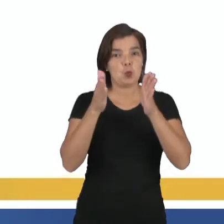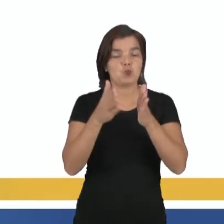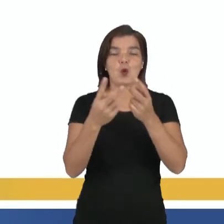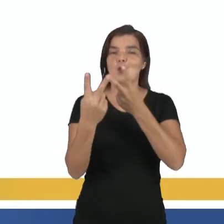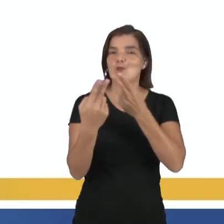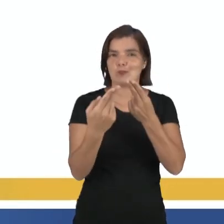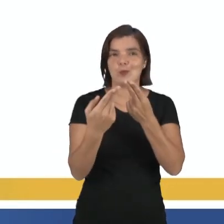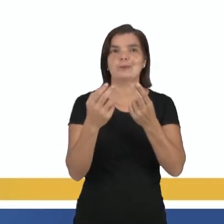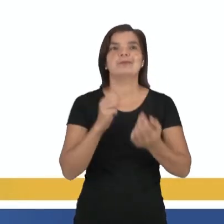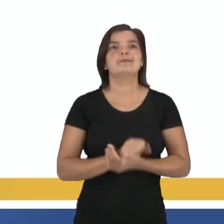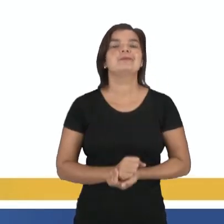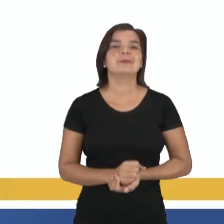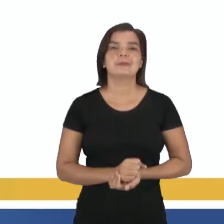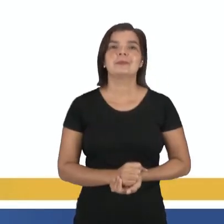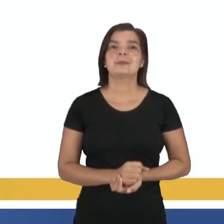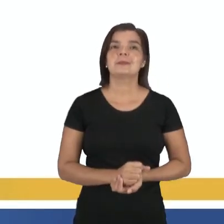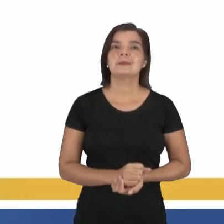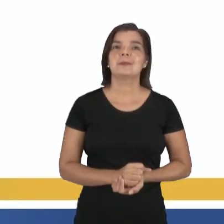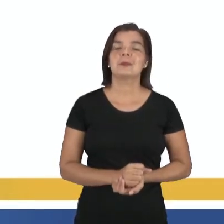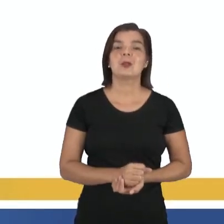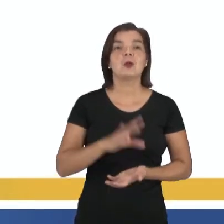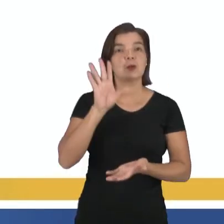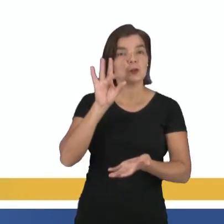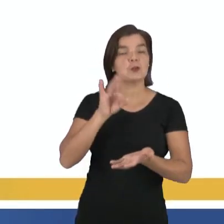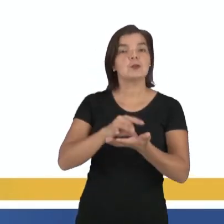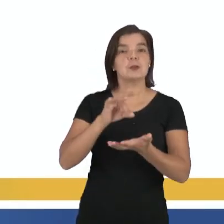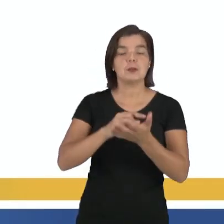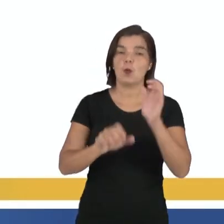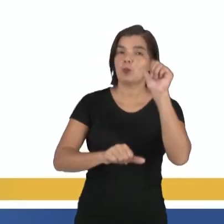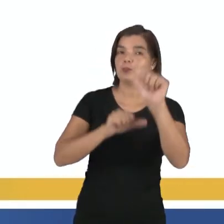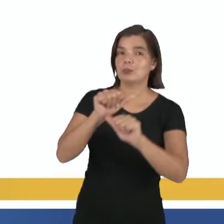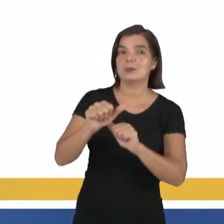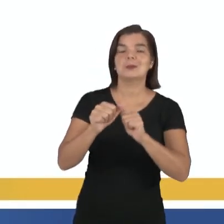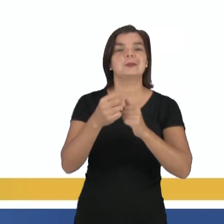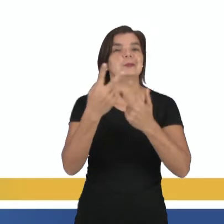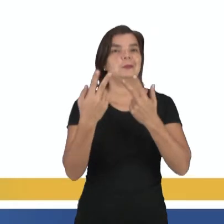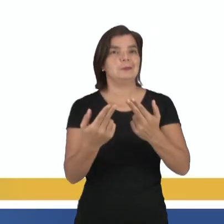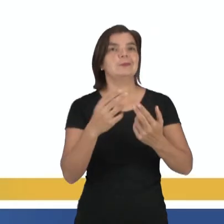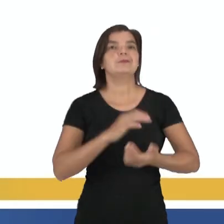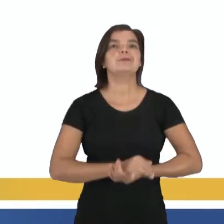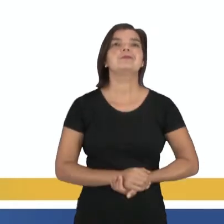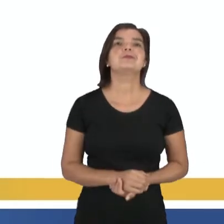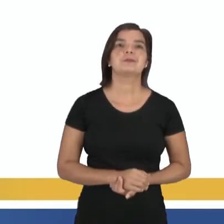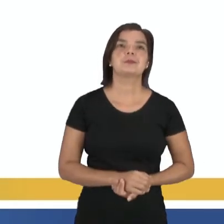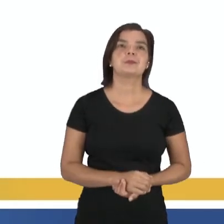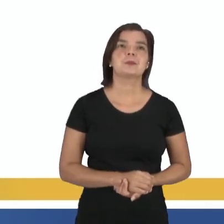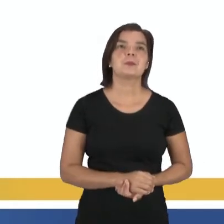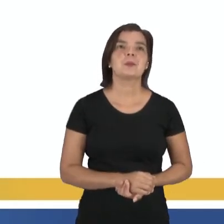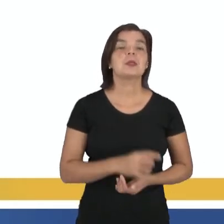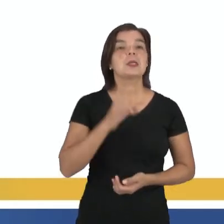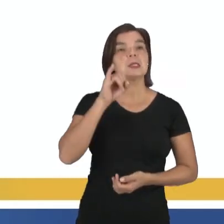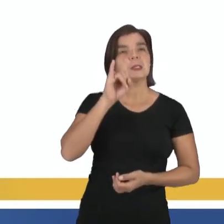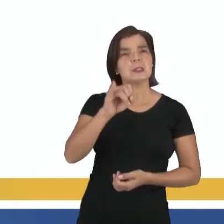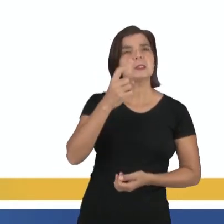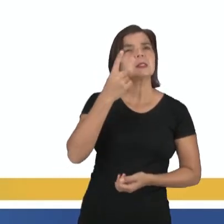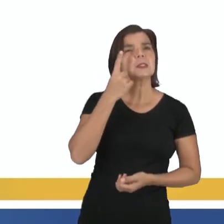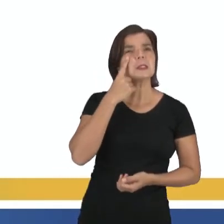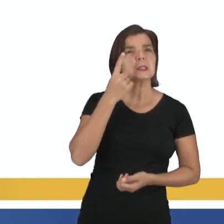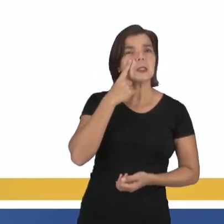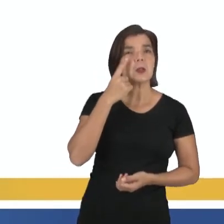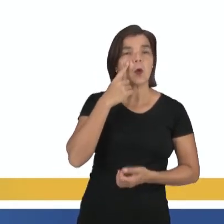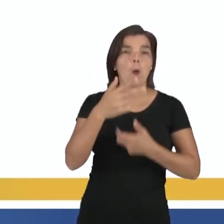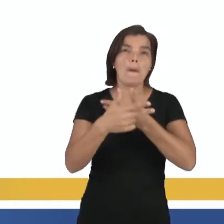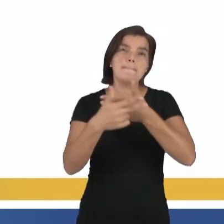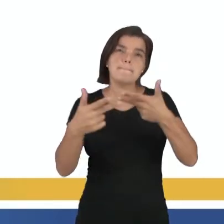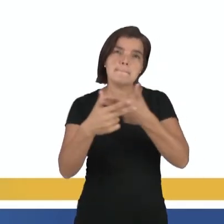do mesmo tamanho. Ou seja, vai ser uma imagem real, invertida e do mesmo tamanho. Se pegar esse